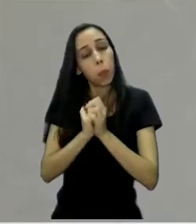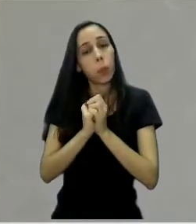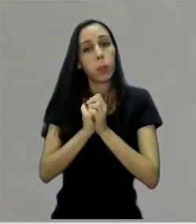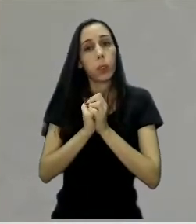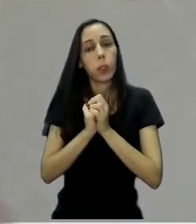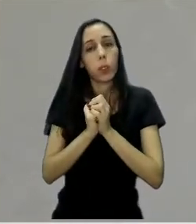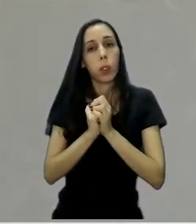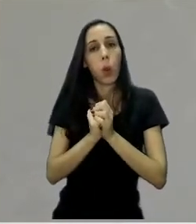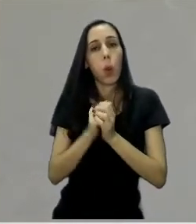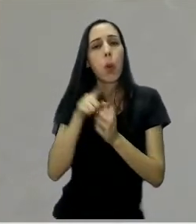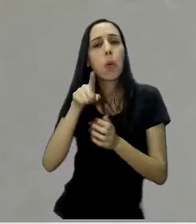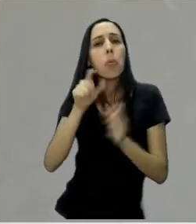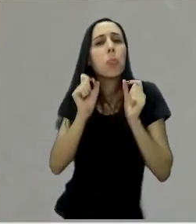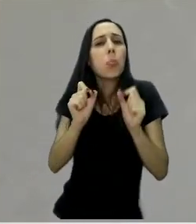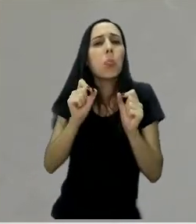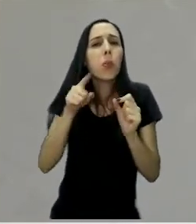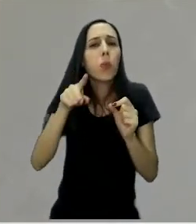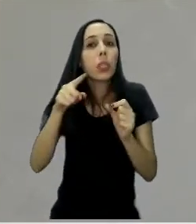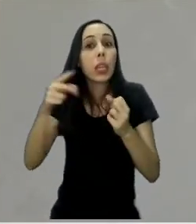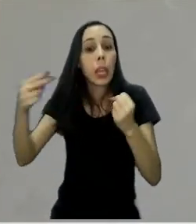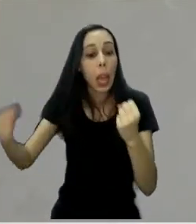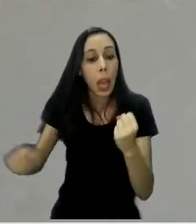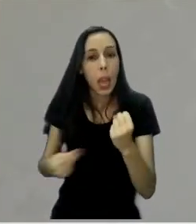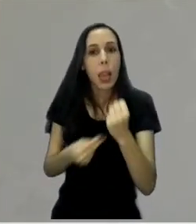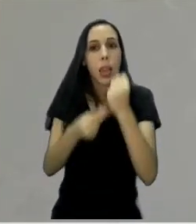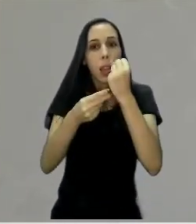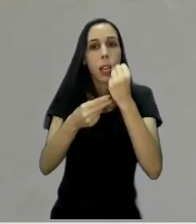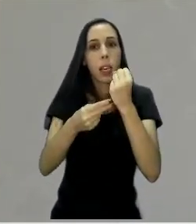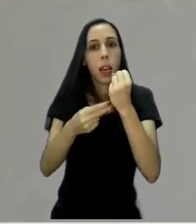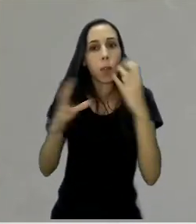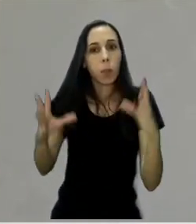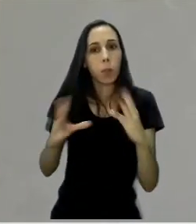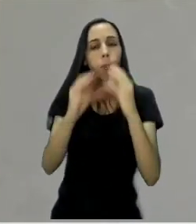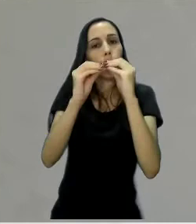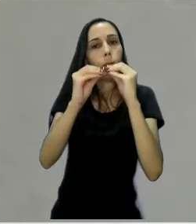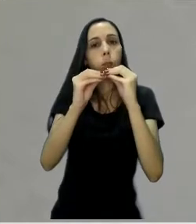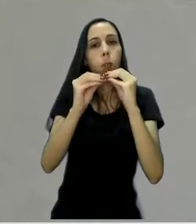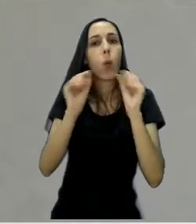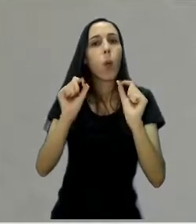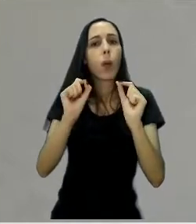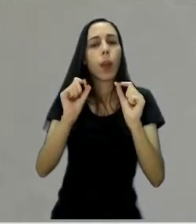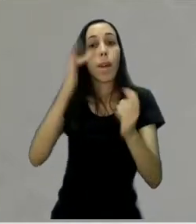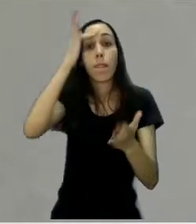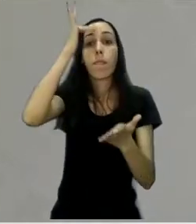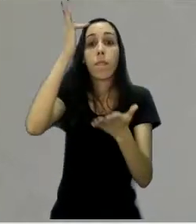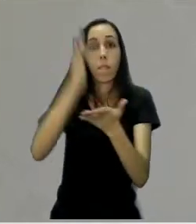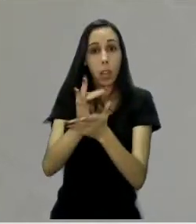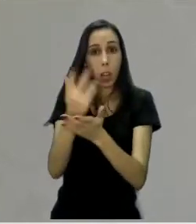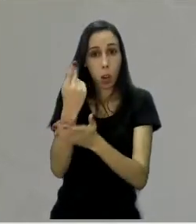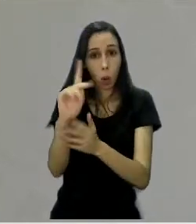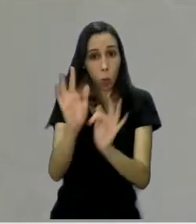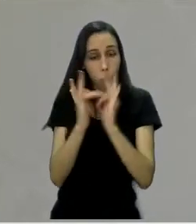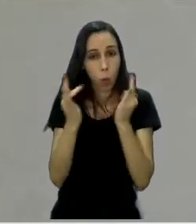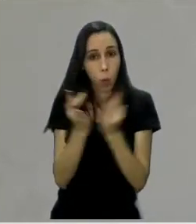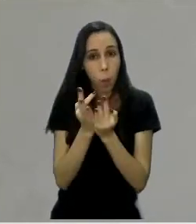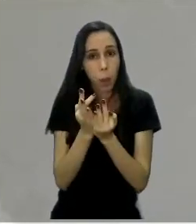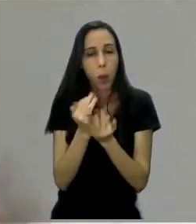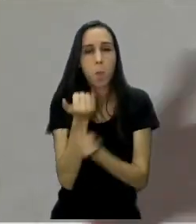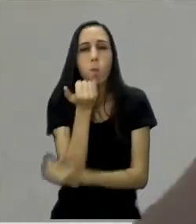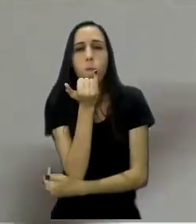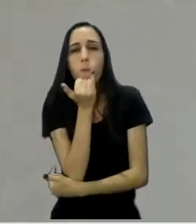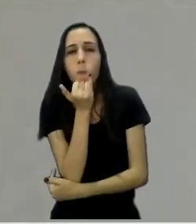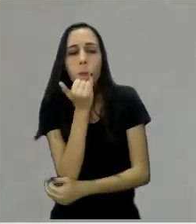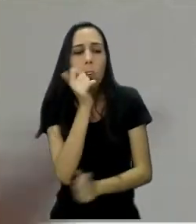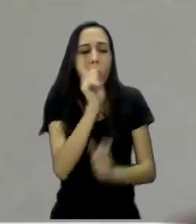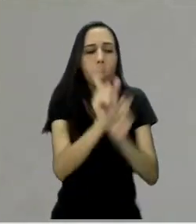pessoa? Reze. E o que você quer ligar? Mais fé na sua família?